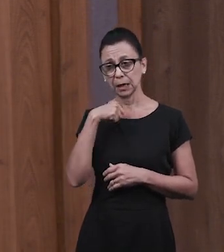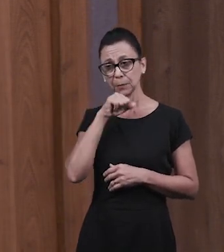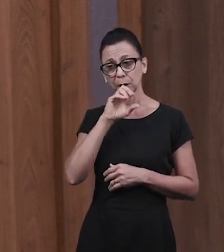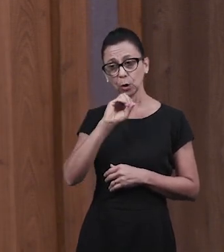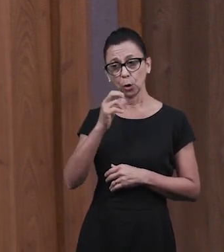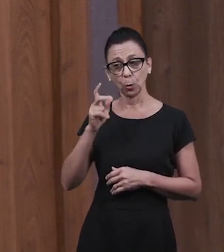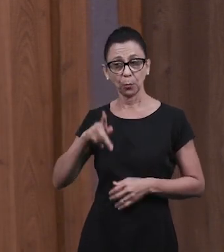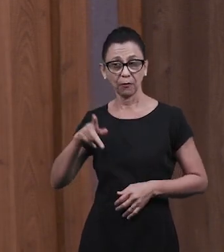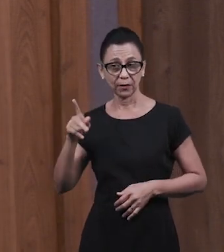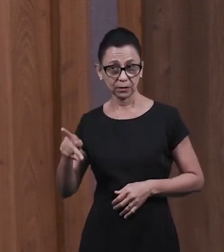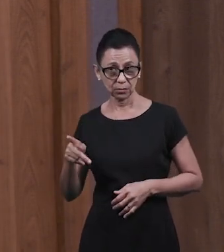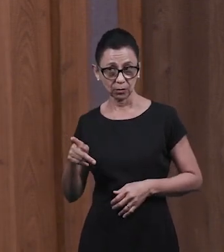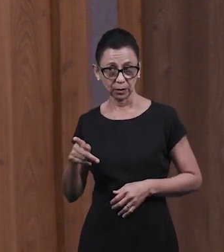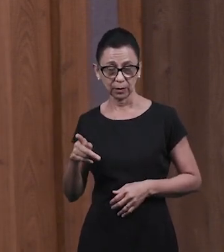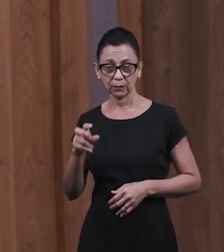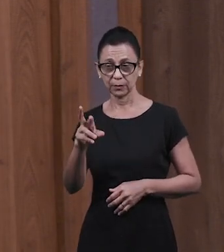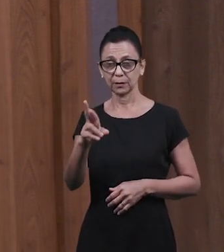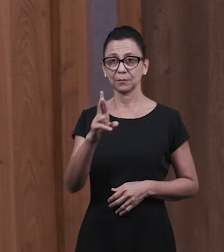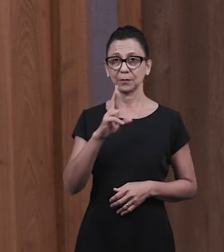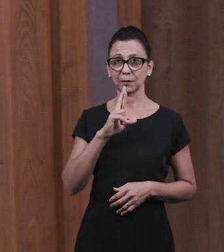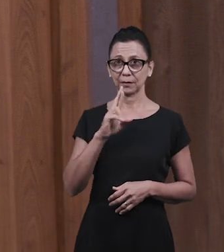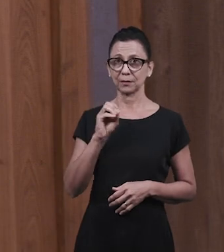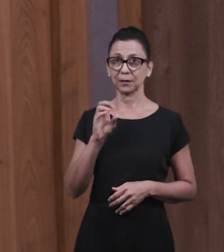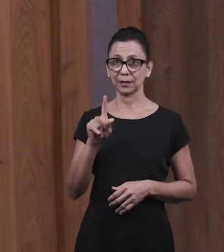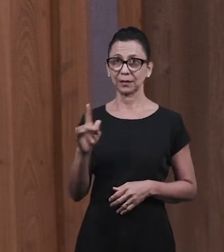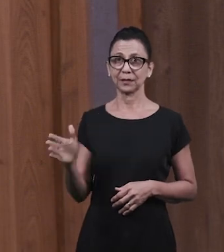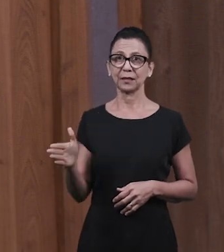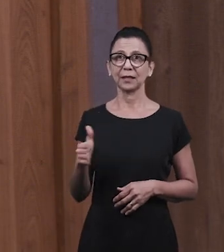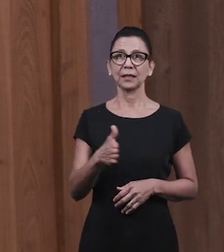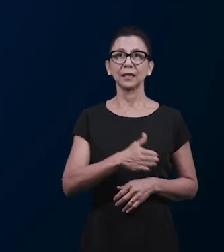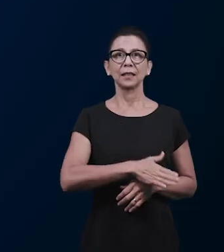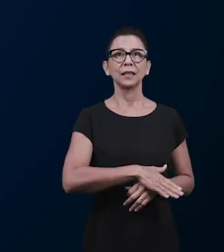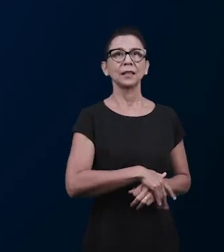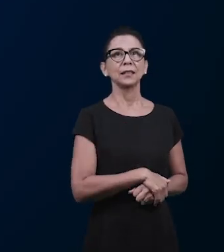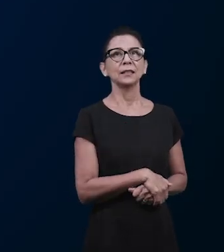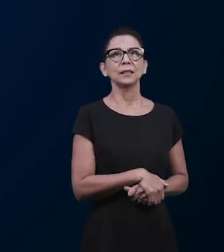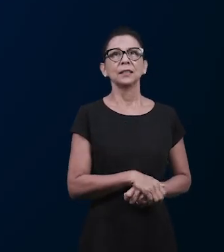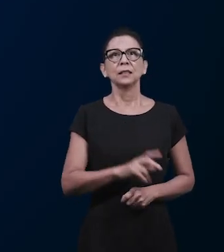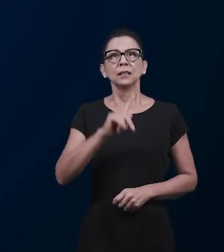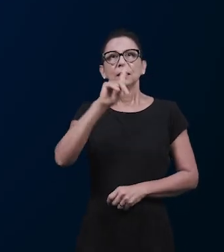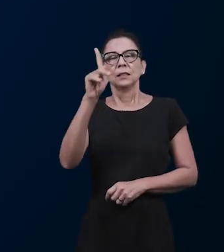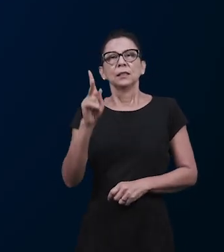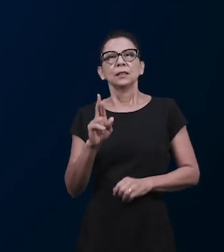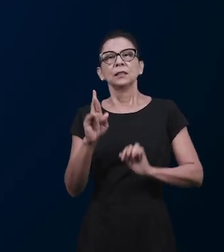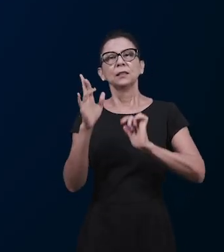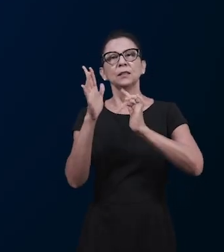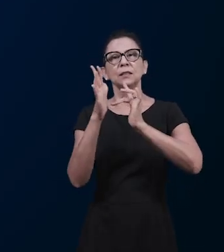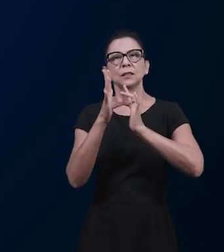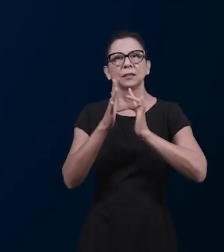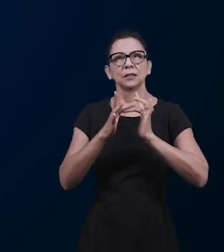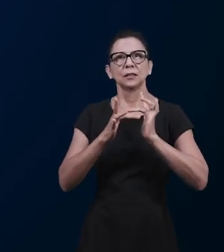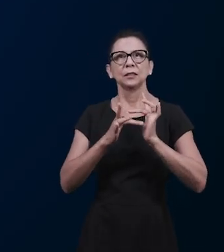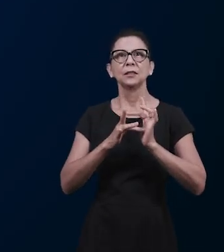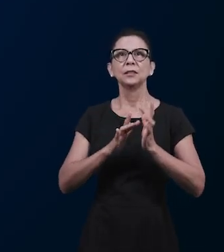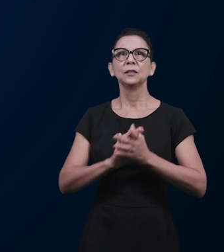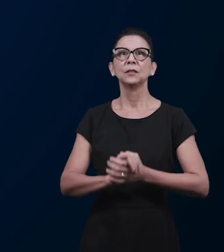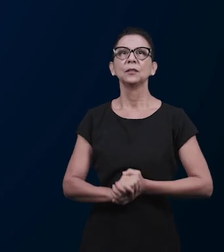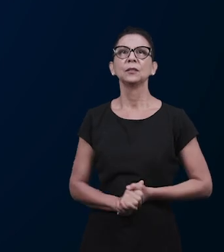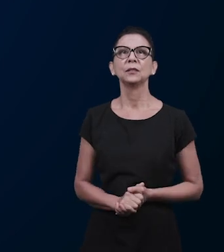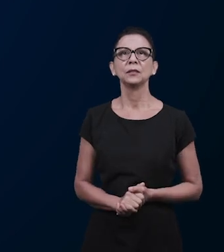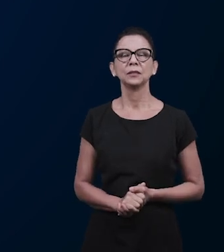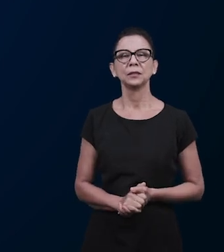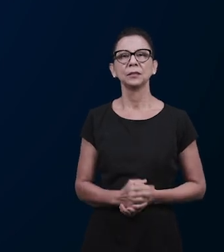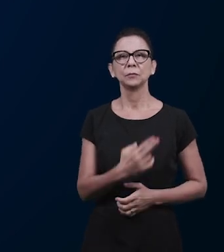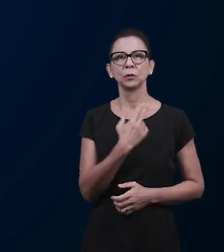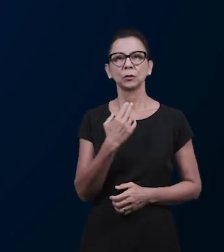se é a professora, mas você vai dar a resposta à pergunta. A paz do Senhor. Oi,